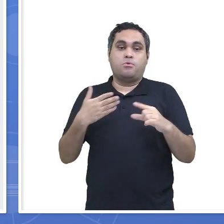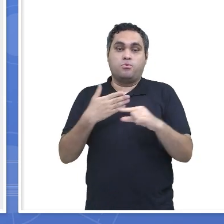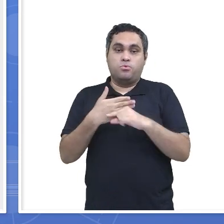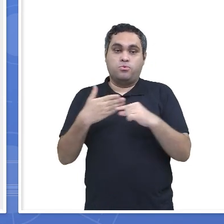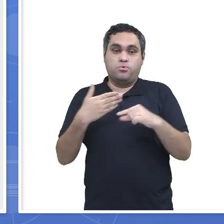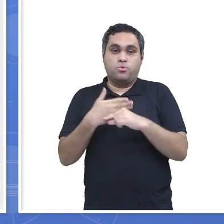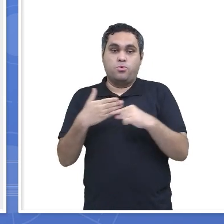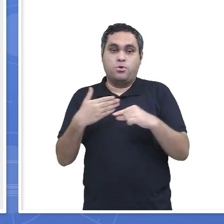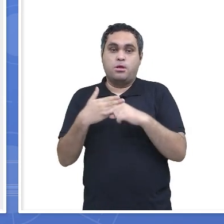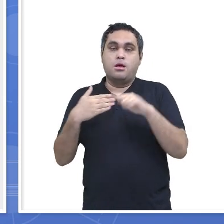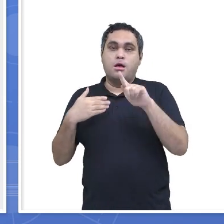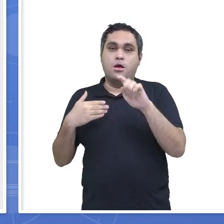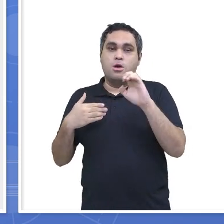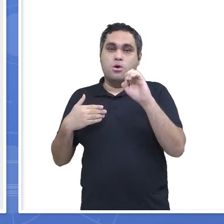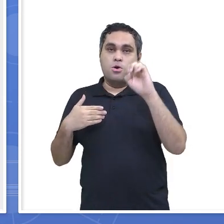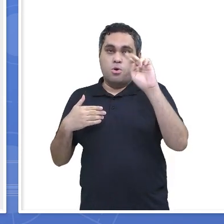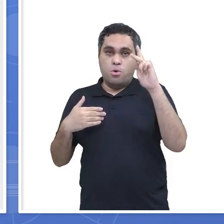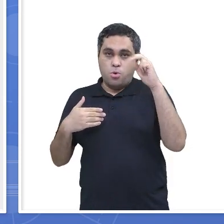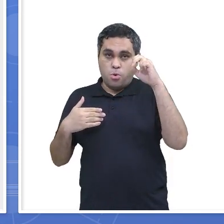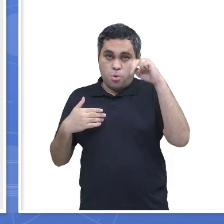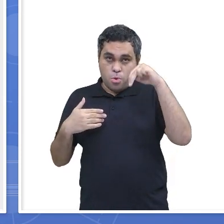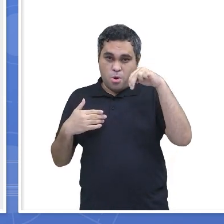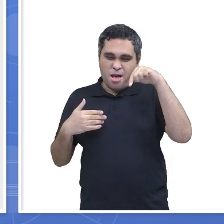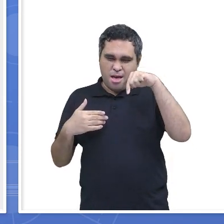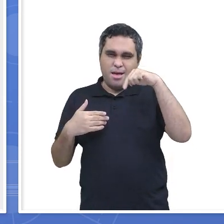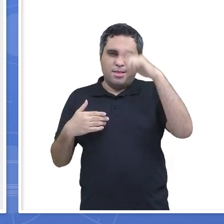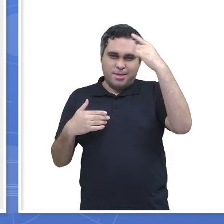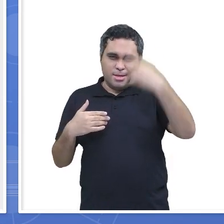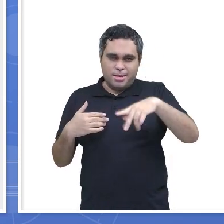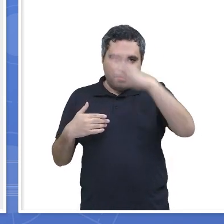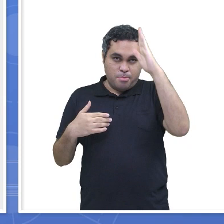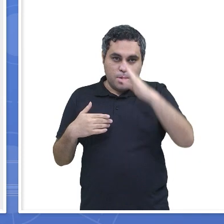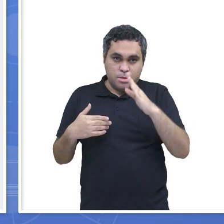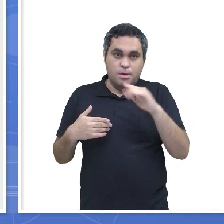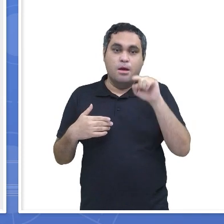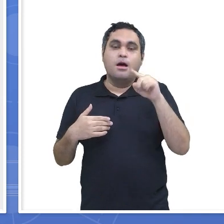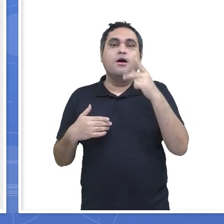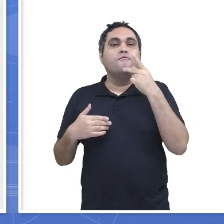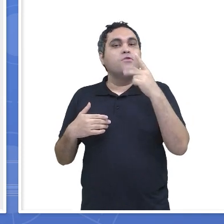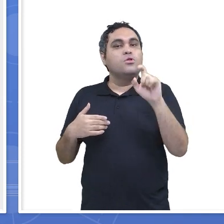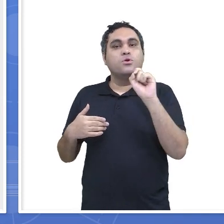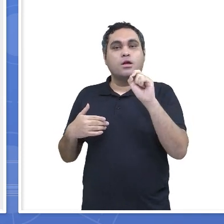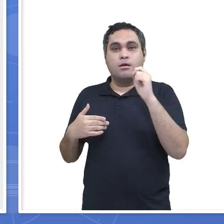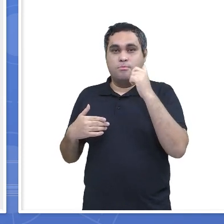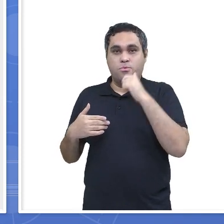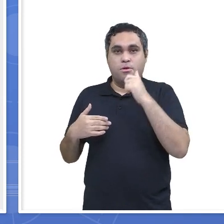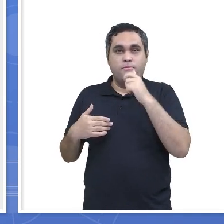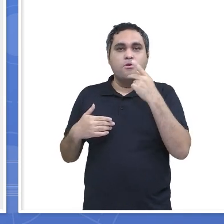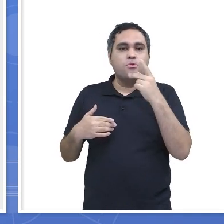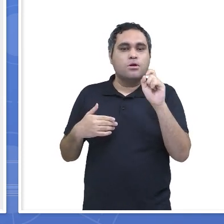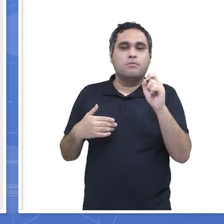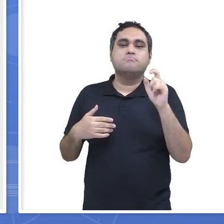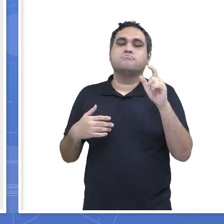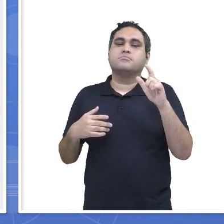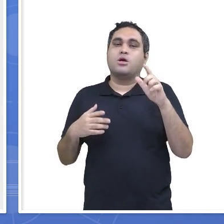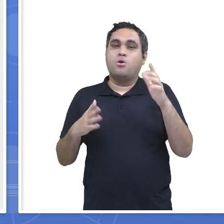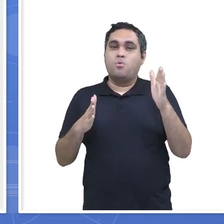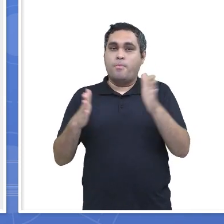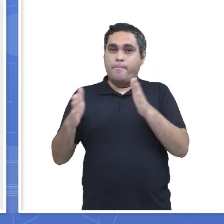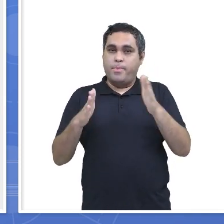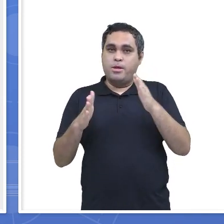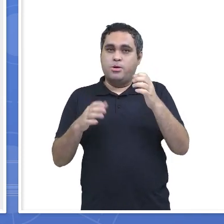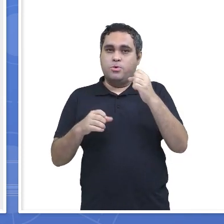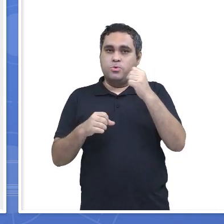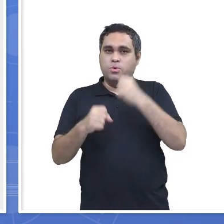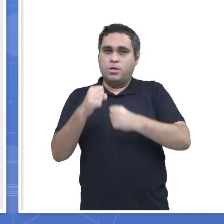política brasileira, os anos 90 marcam um período de movimentos sociais mais atentos às